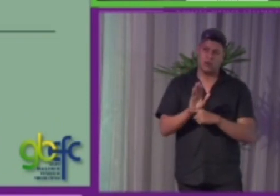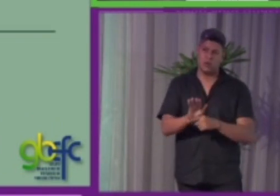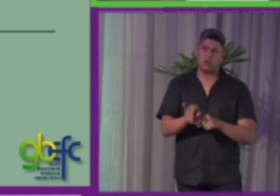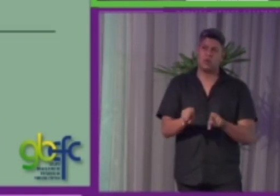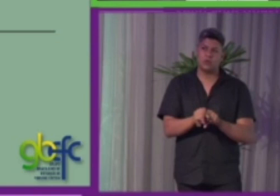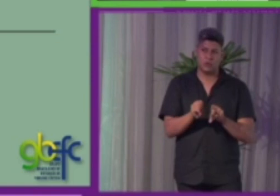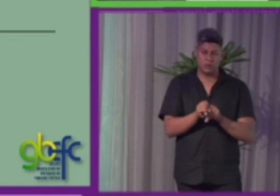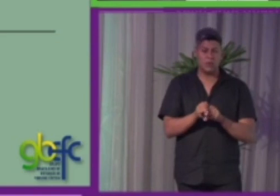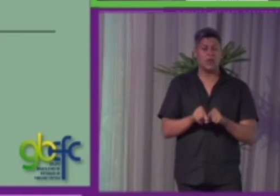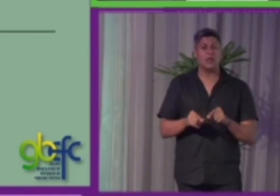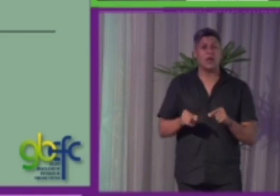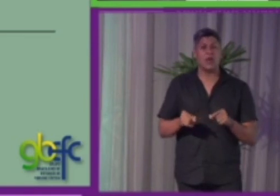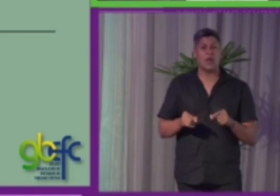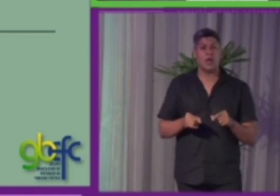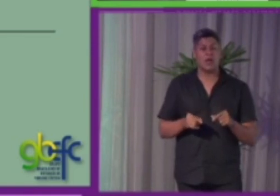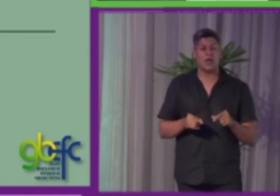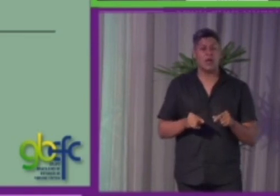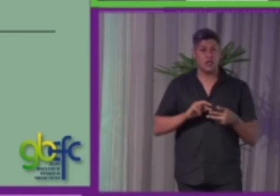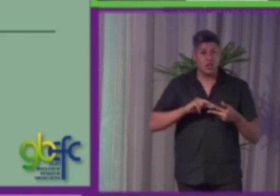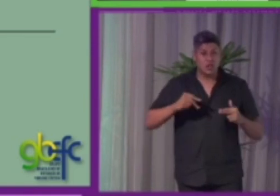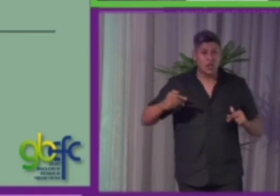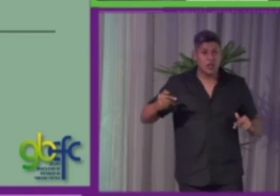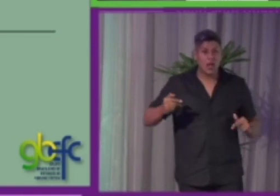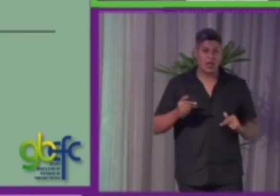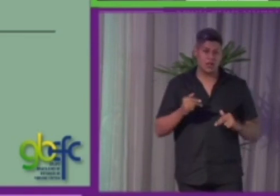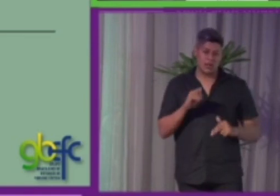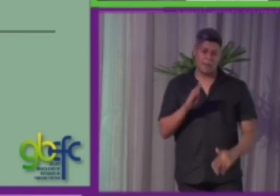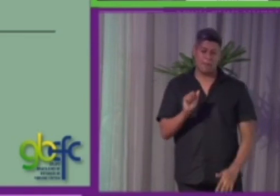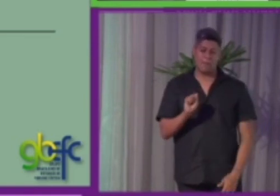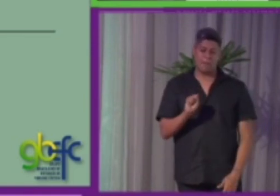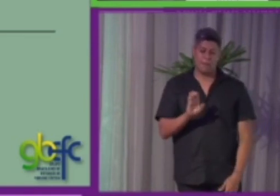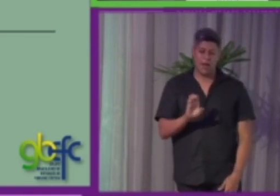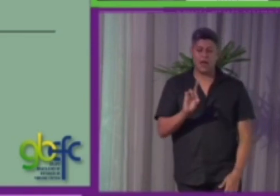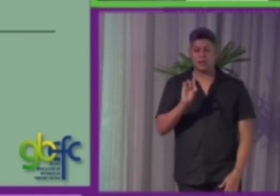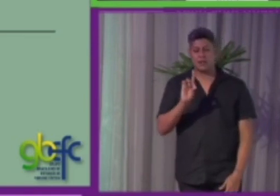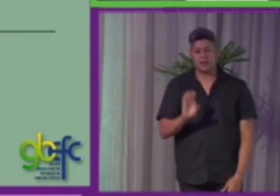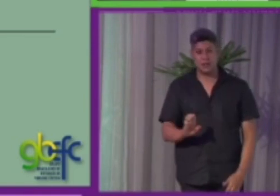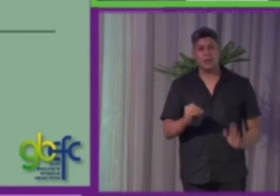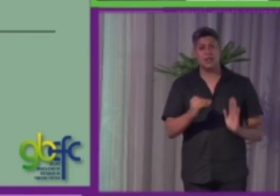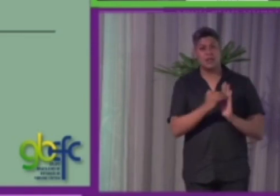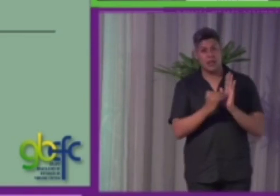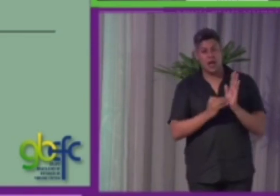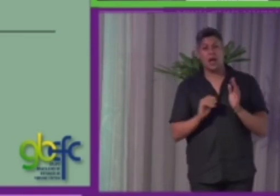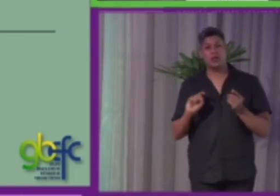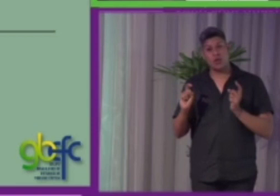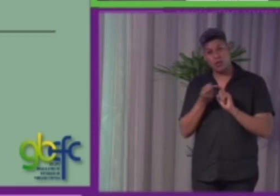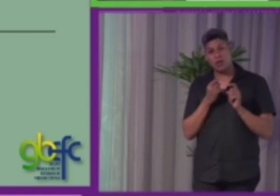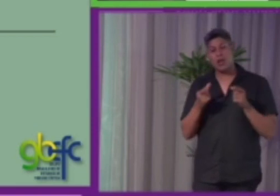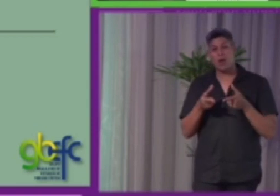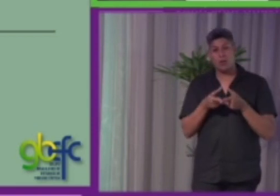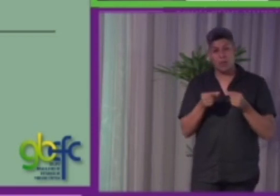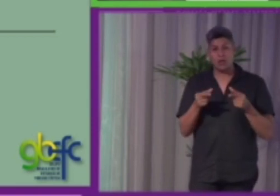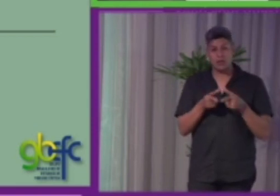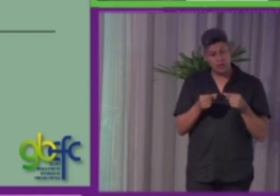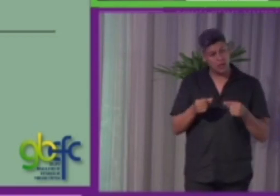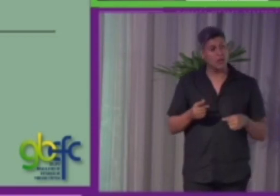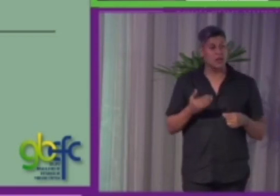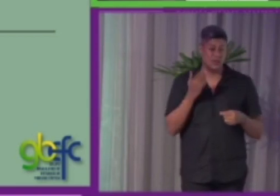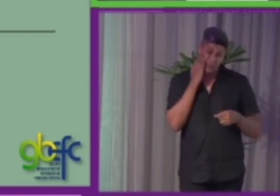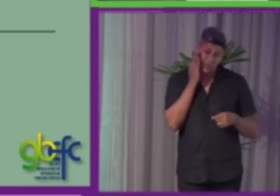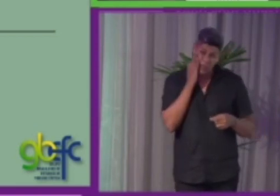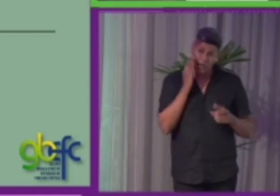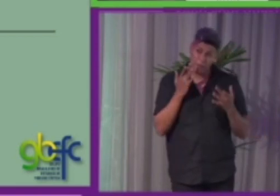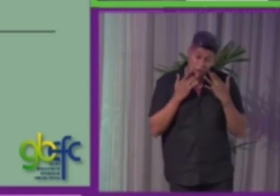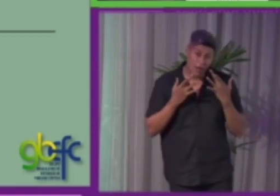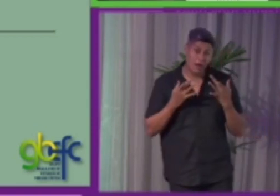essa base de dados de genética, fazendo algumas reuniões em Brasília, mas eu queria chamar a atenção para alguns momentos em que a